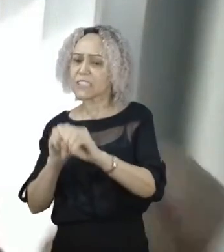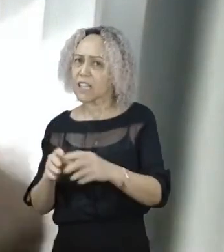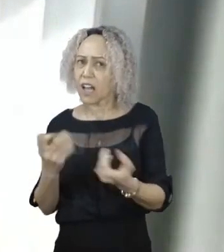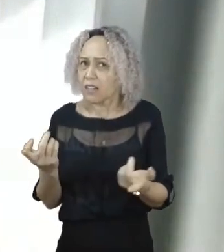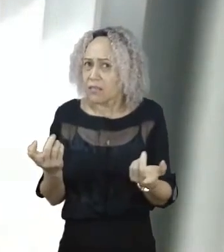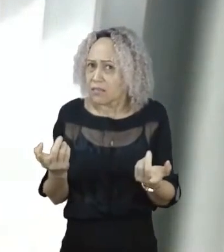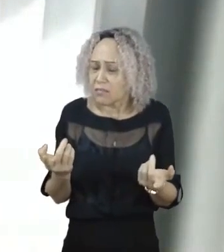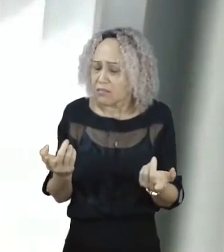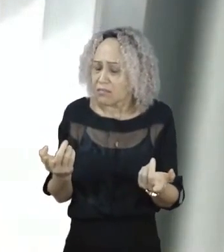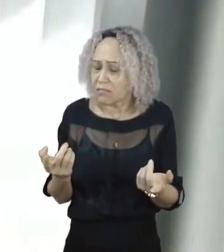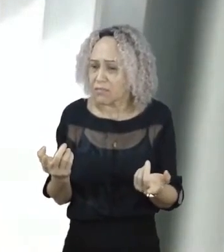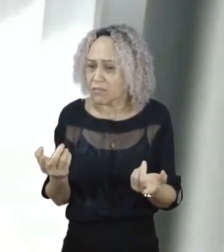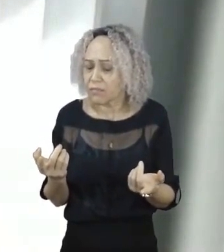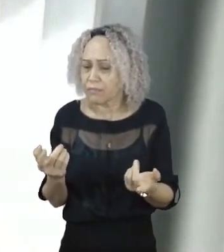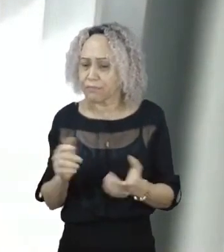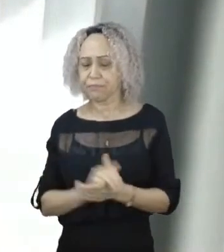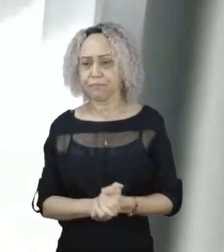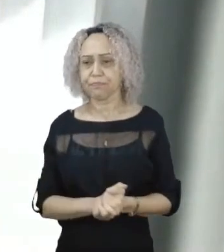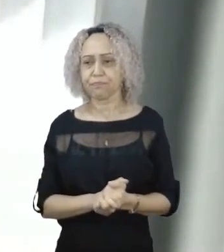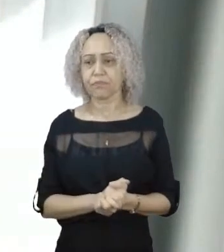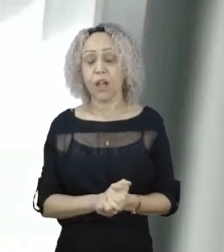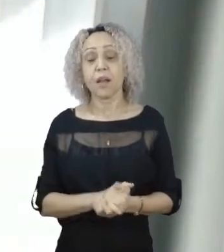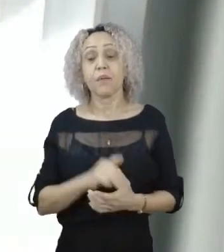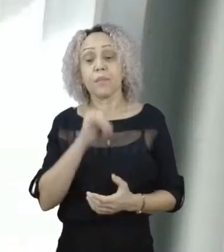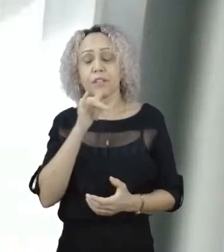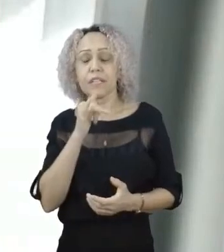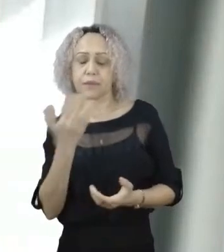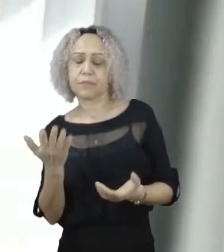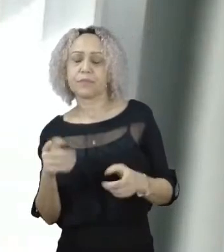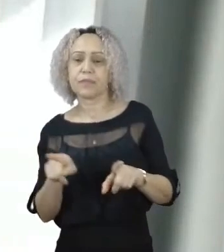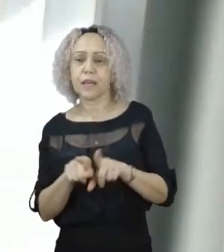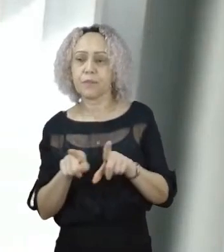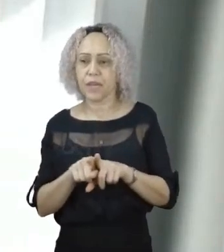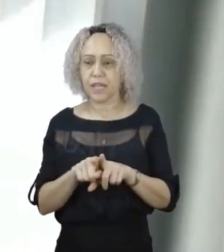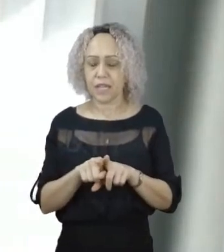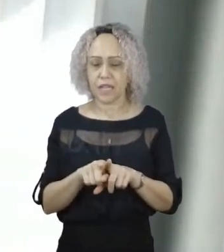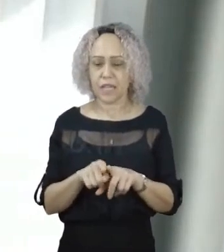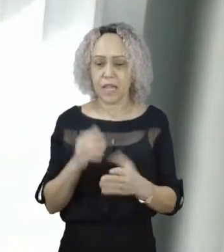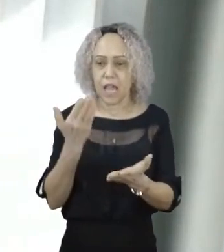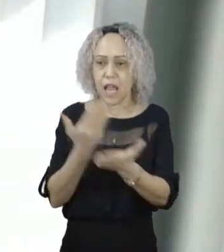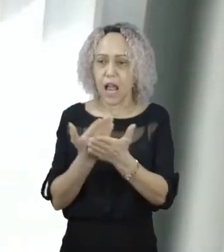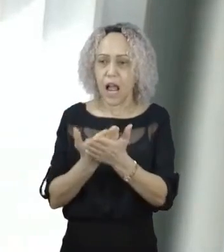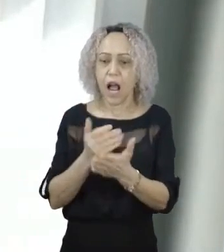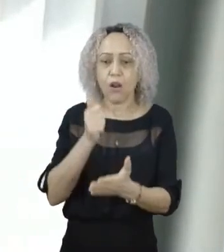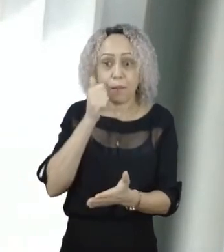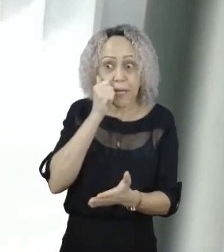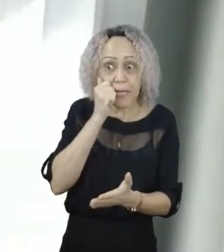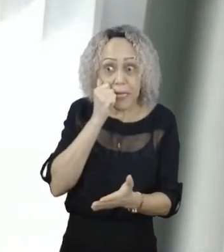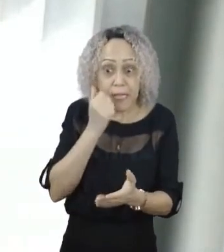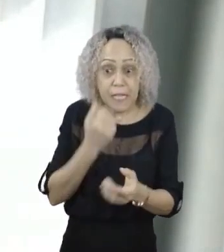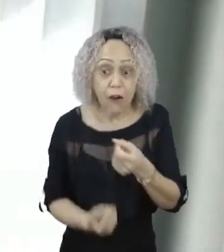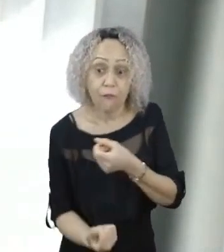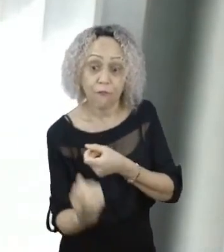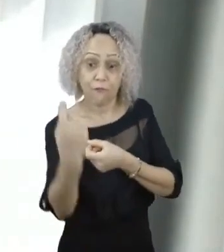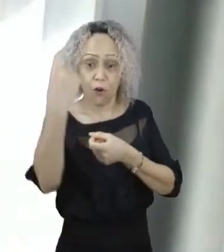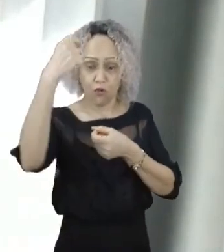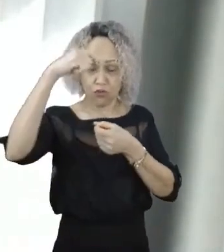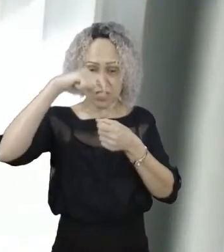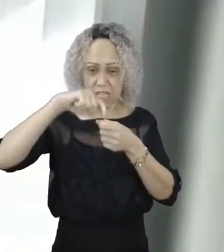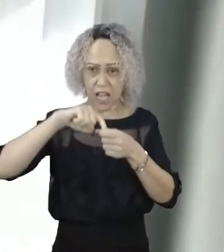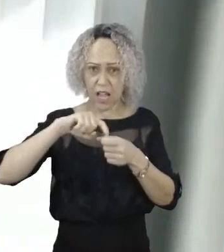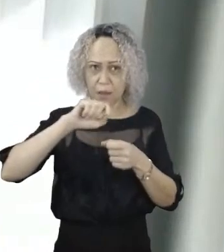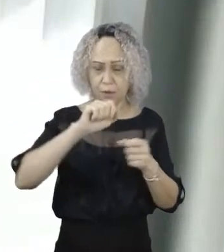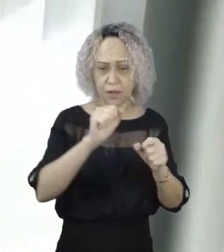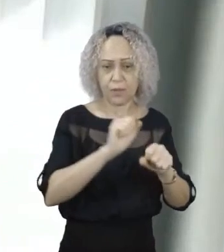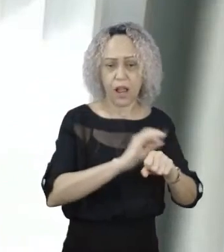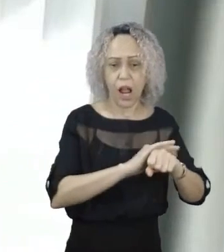aula. Voltada, né, a aula presencial, como a gente chama, né, voltado ao ritmo normal depois da